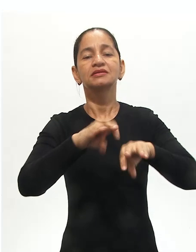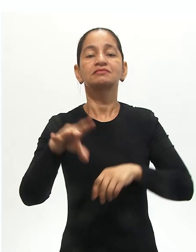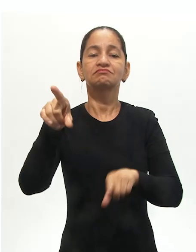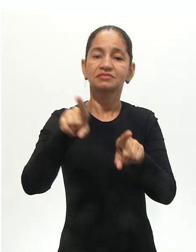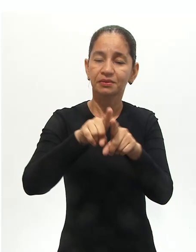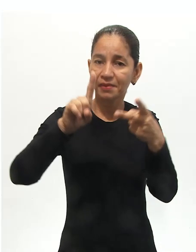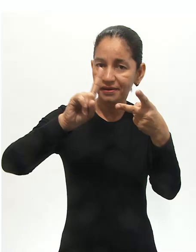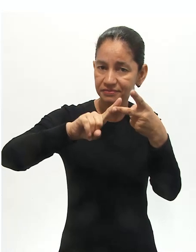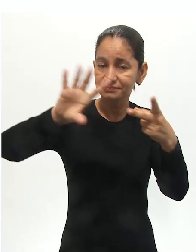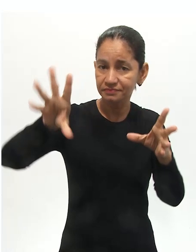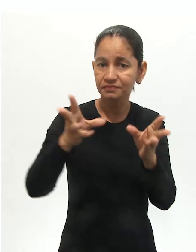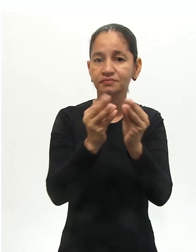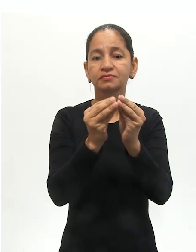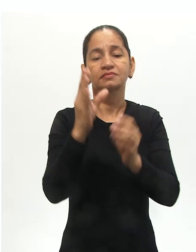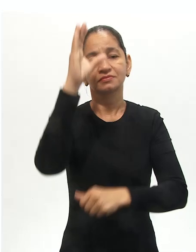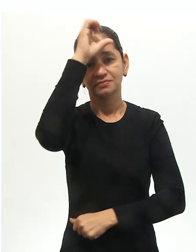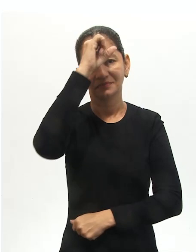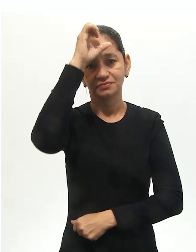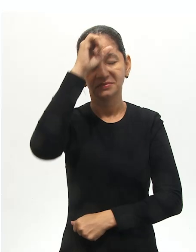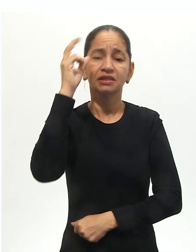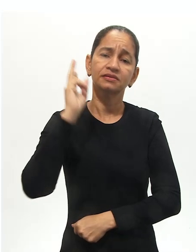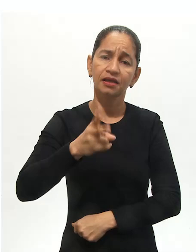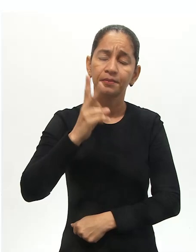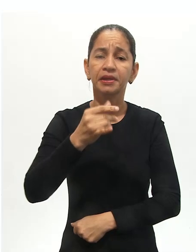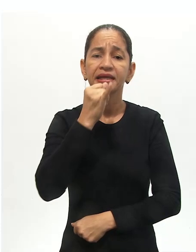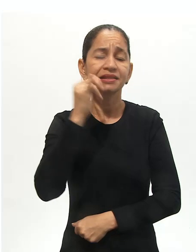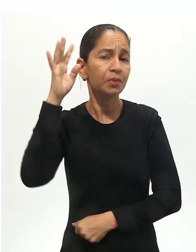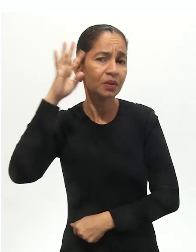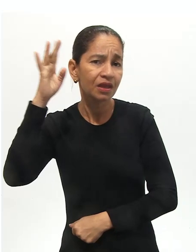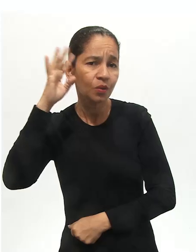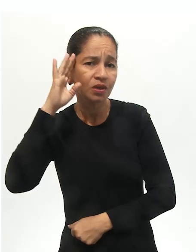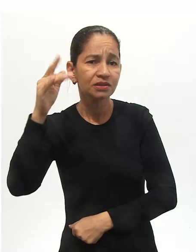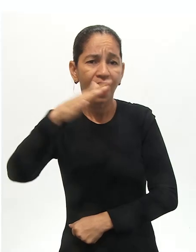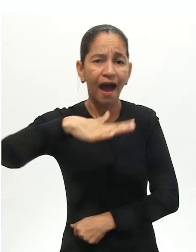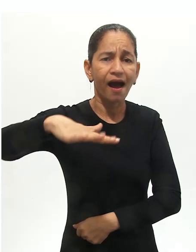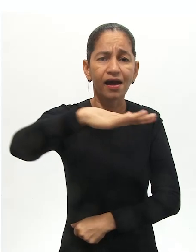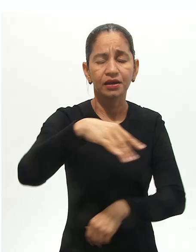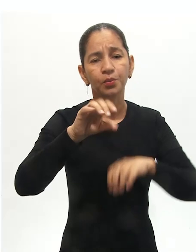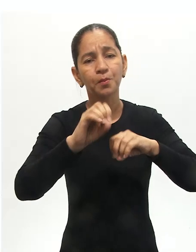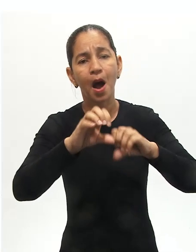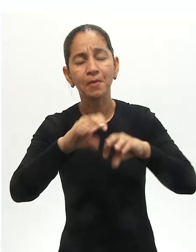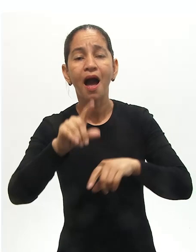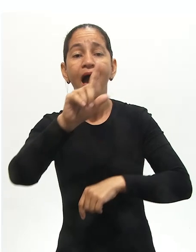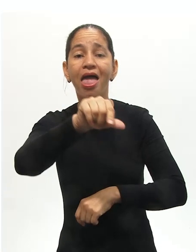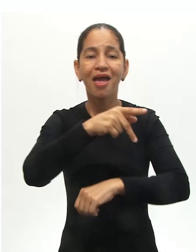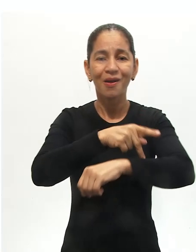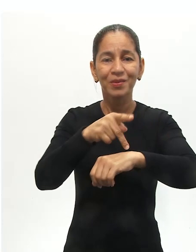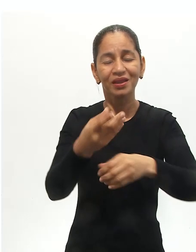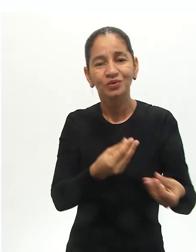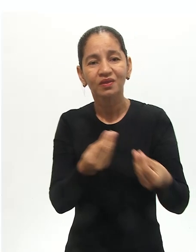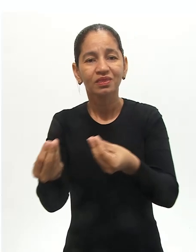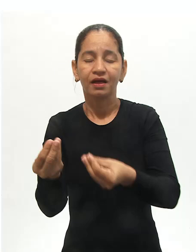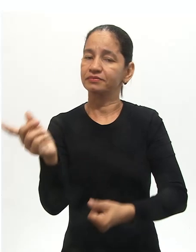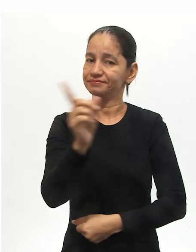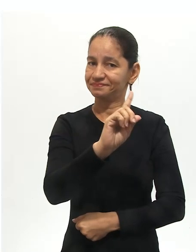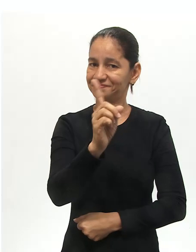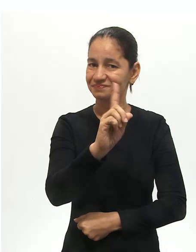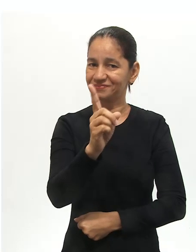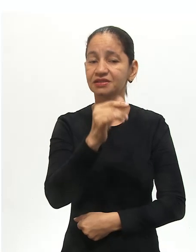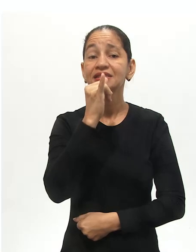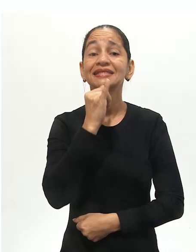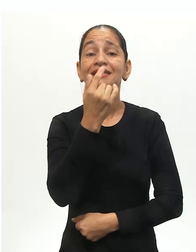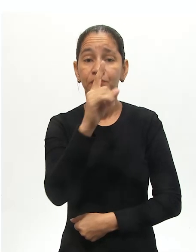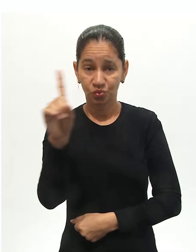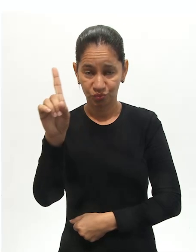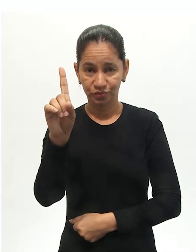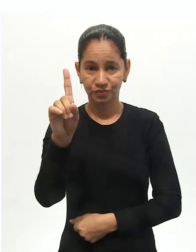aprendizagem. Portanto, nem toda teoria da educação é pedagogia. Por